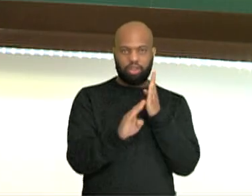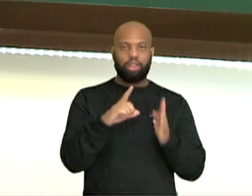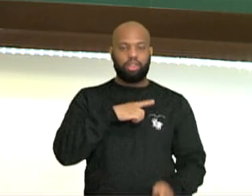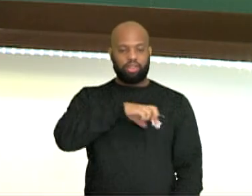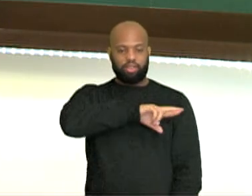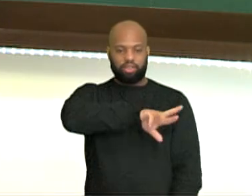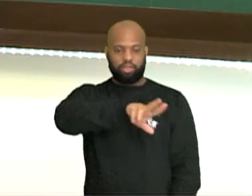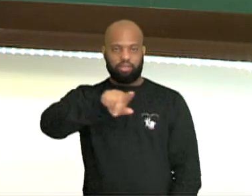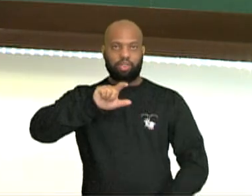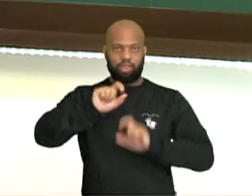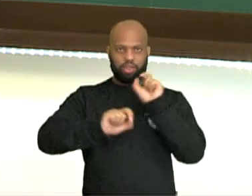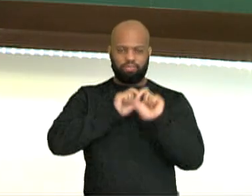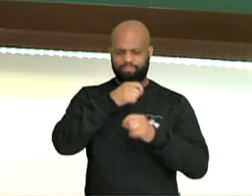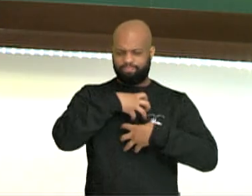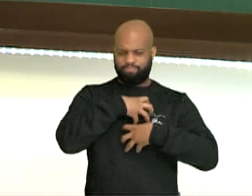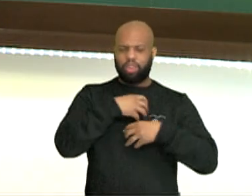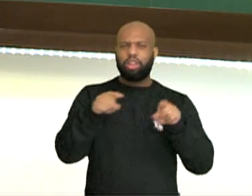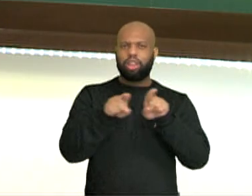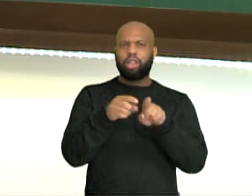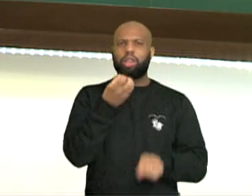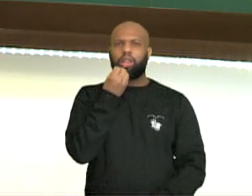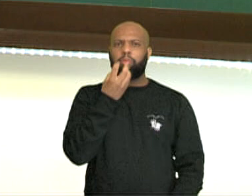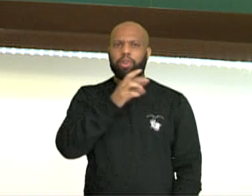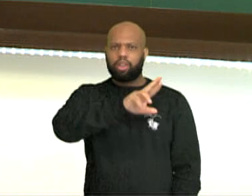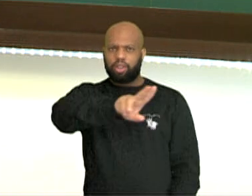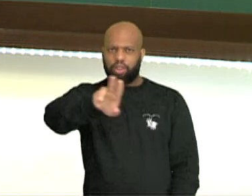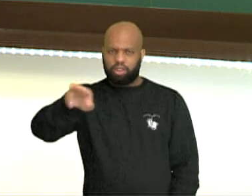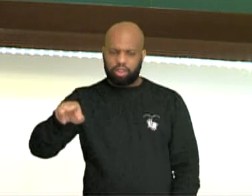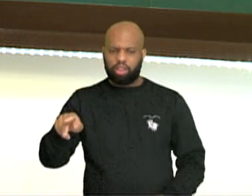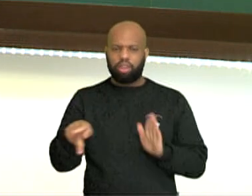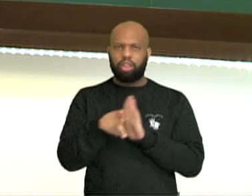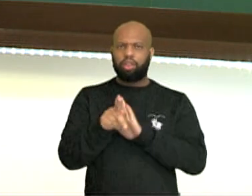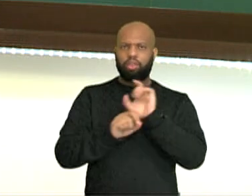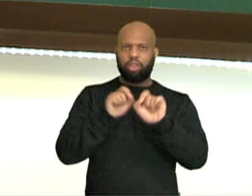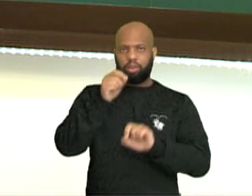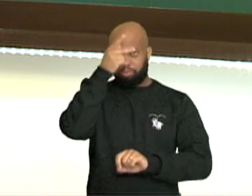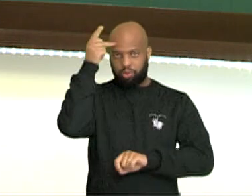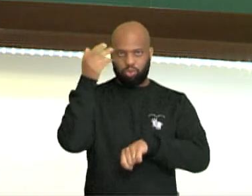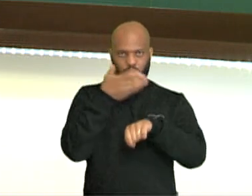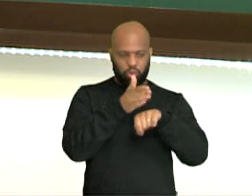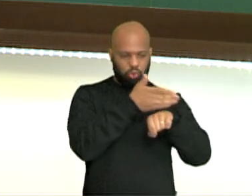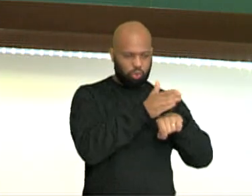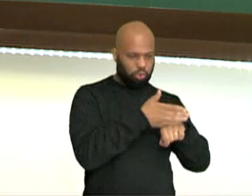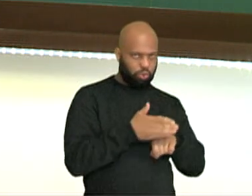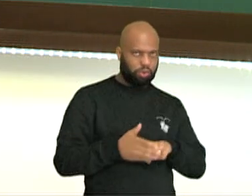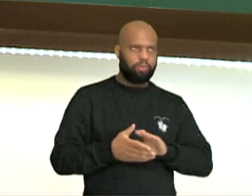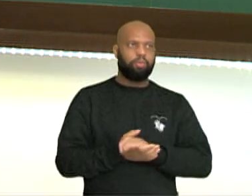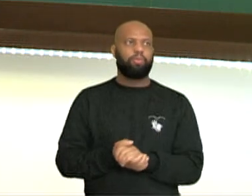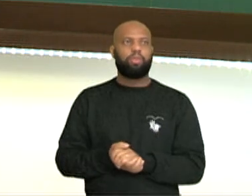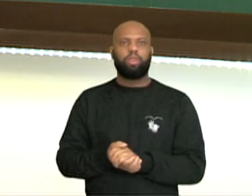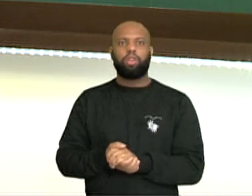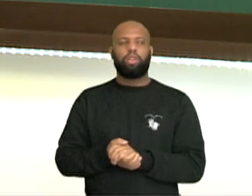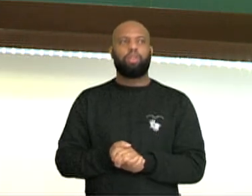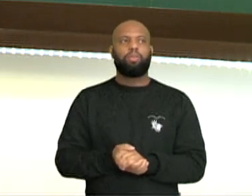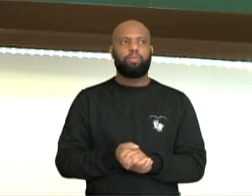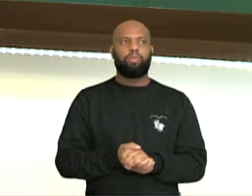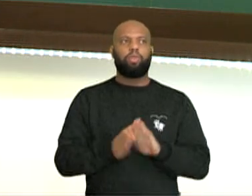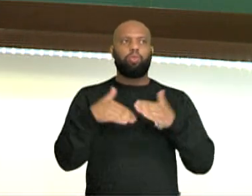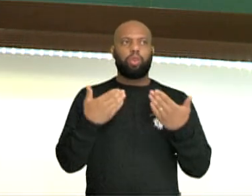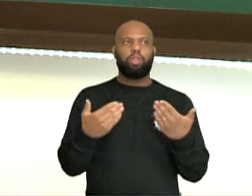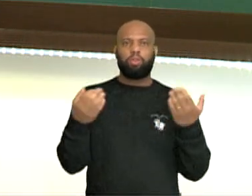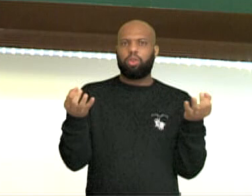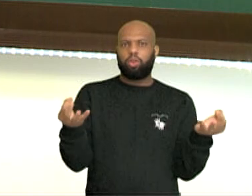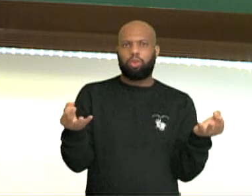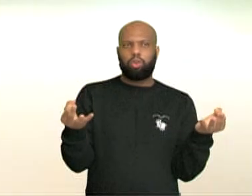várias das suas modalidades e esses benefícios para os seus praticantes. Então, é a